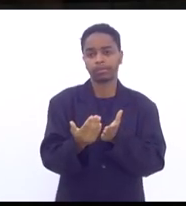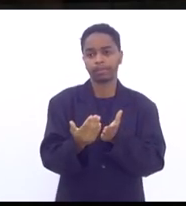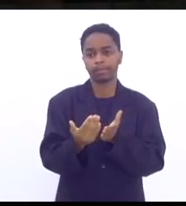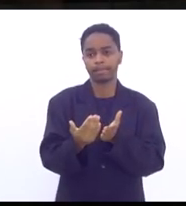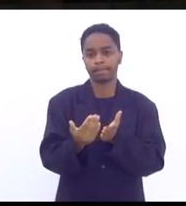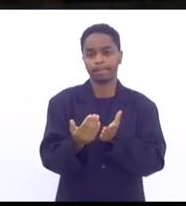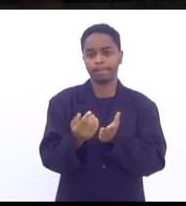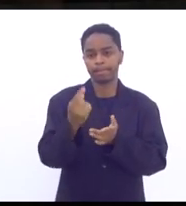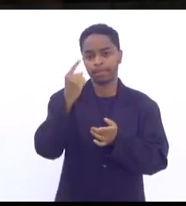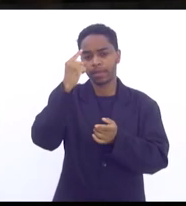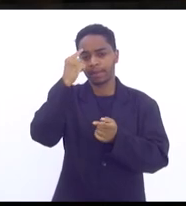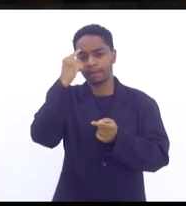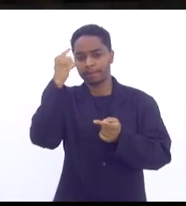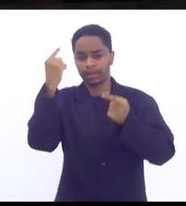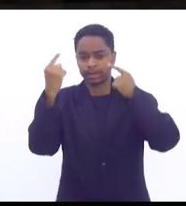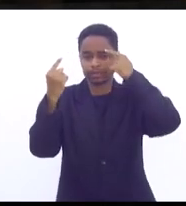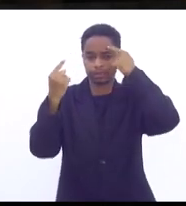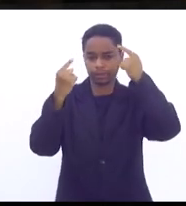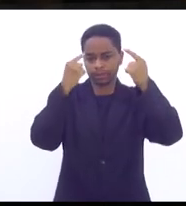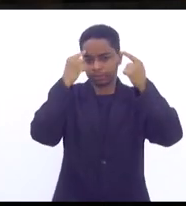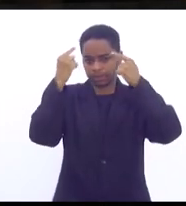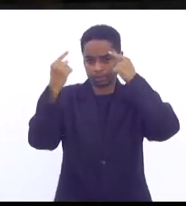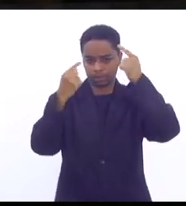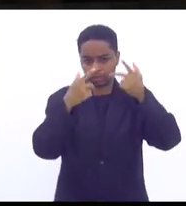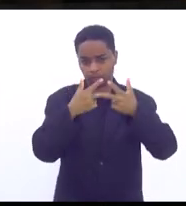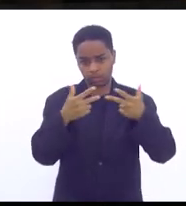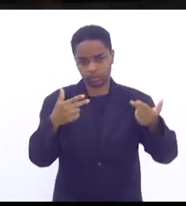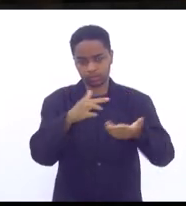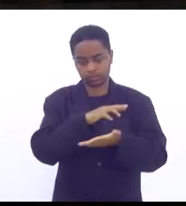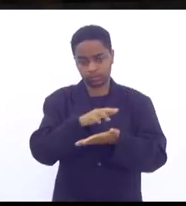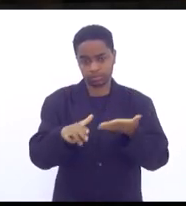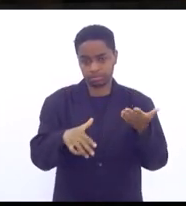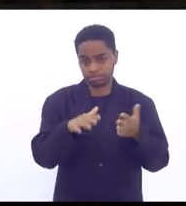quais as hipóteses dele ter sido